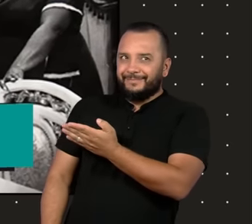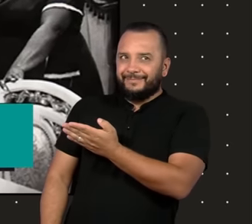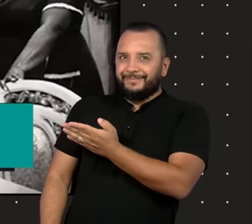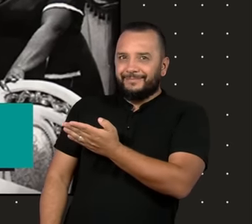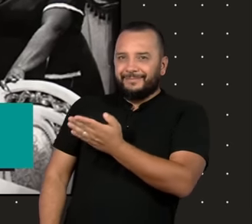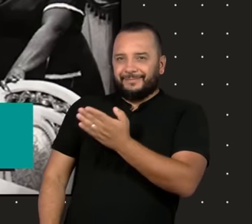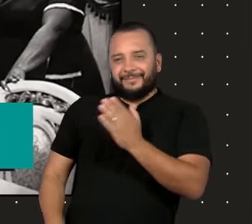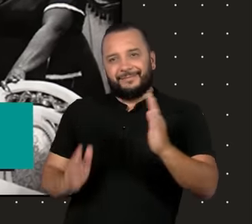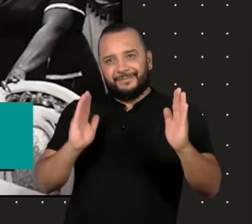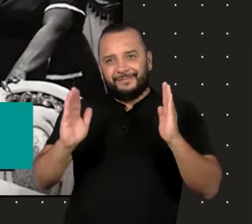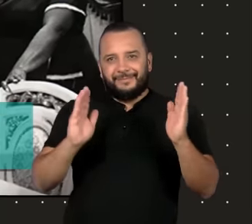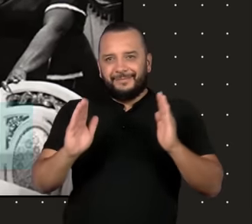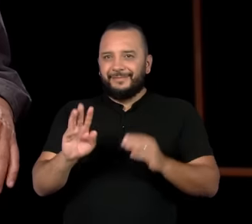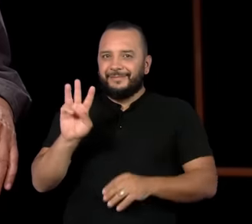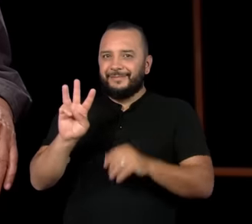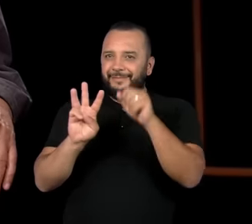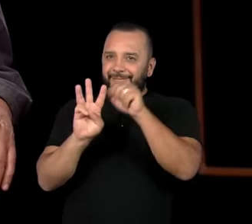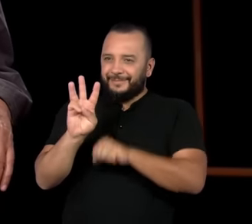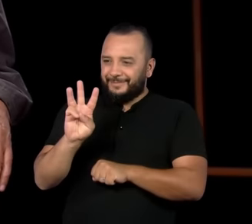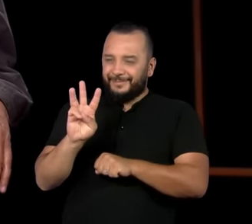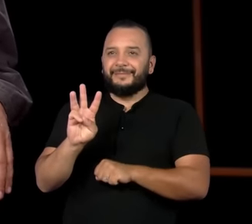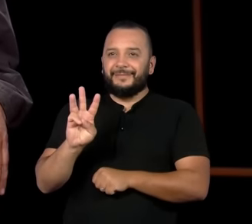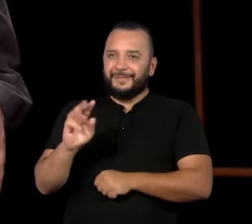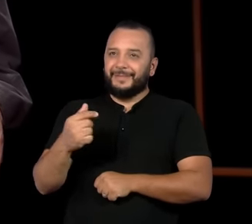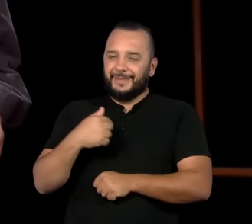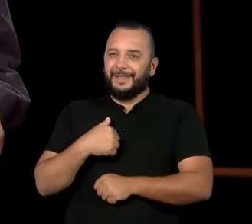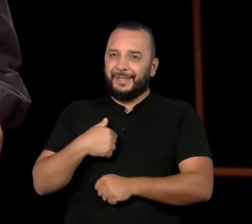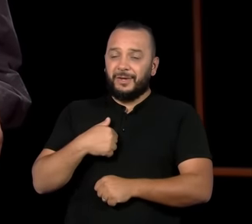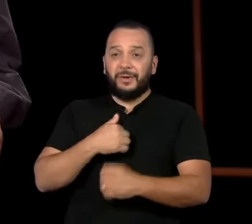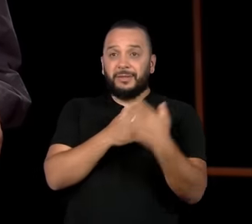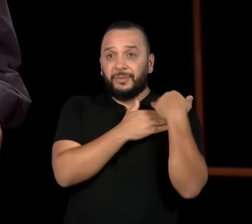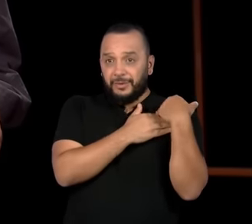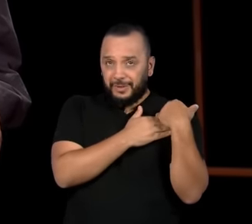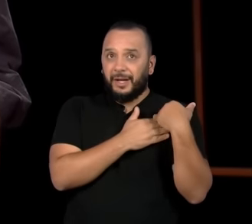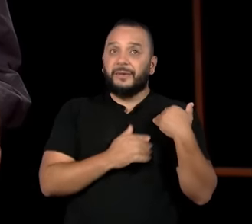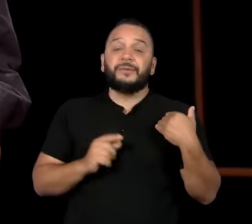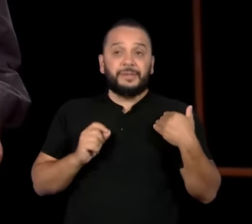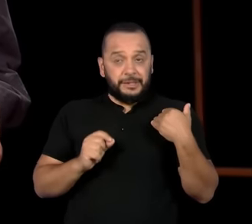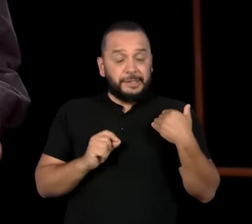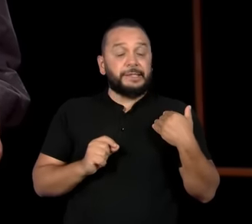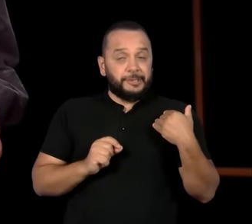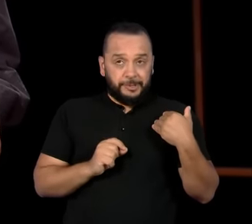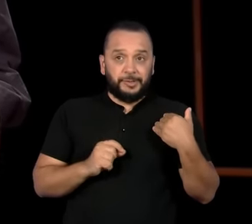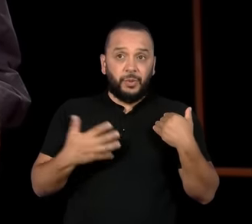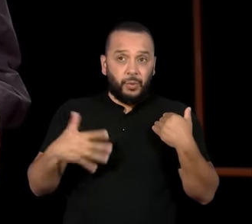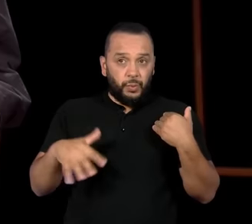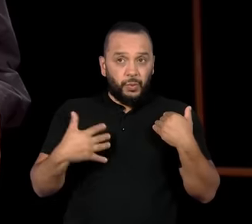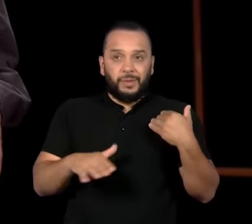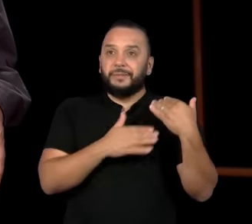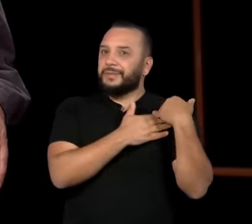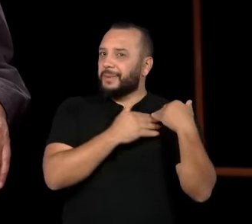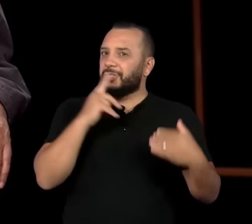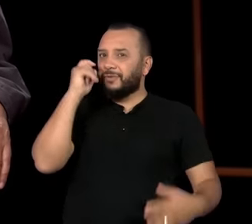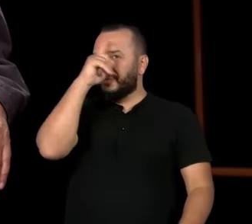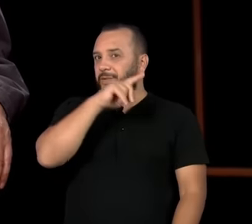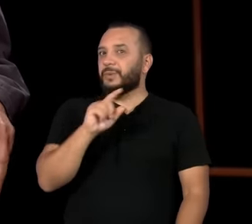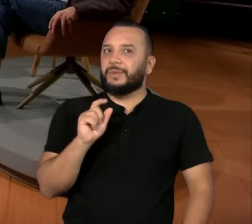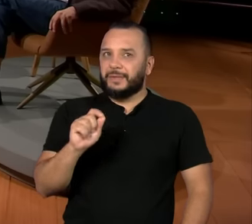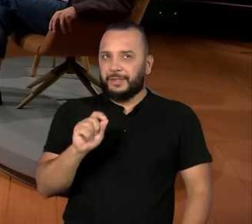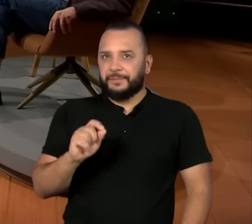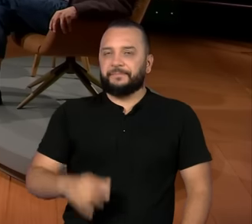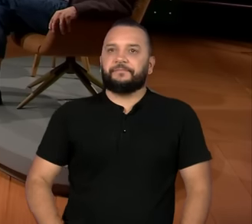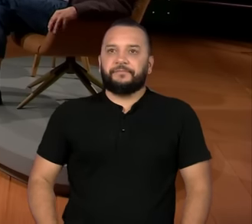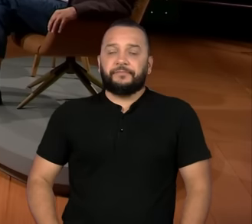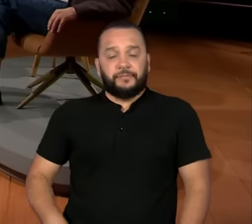durante 3 meses... eu fui encarregado também de uma tarefa bastante difícil. O nosso